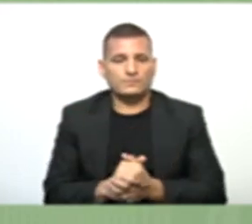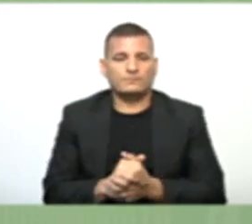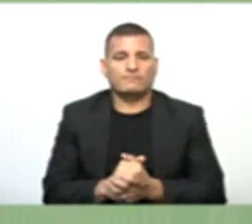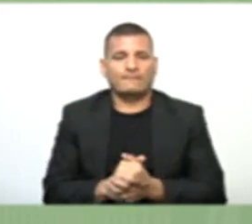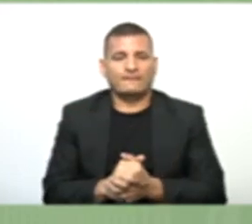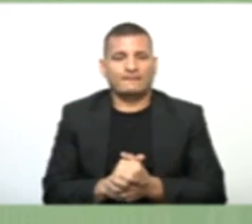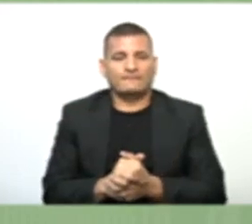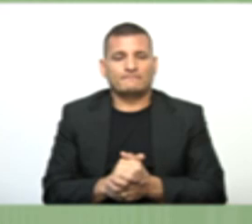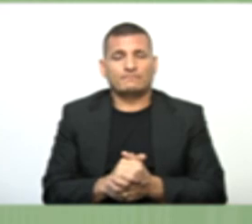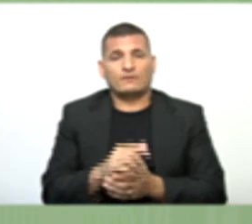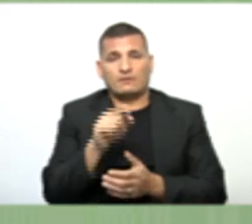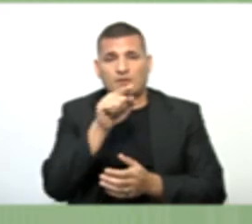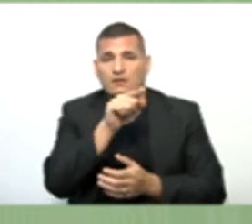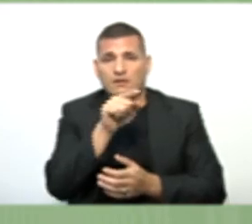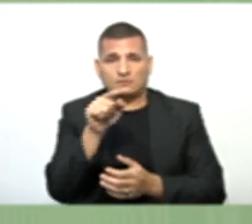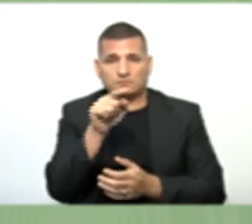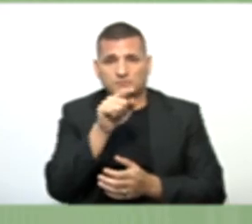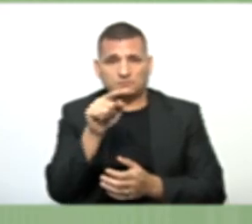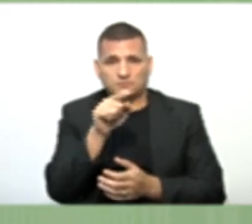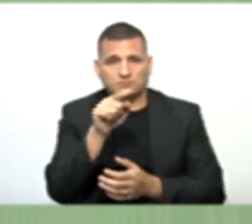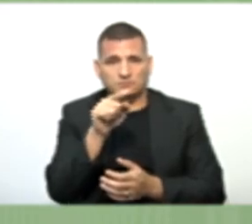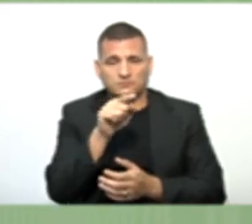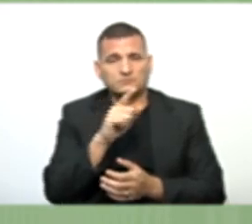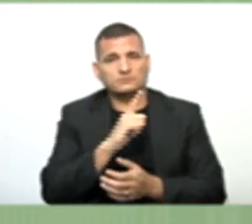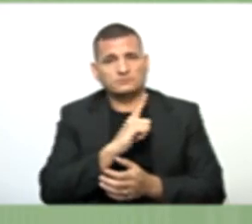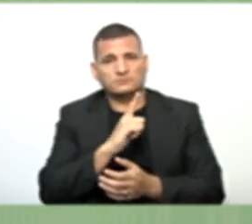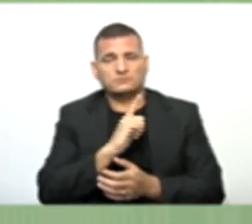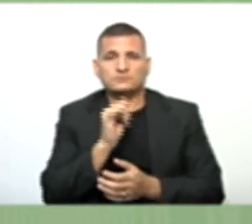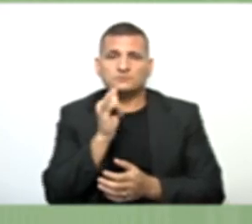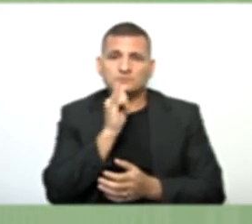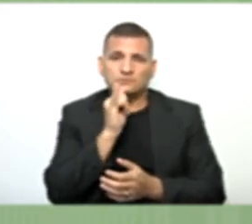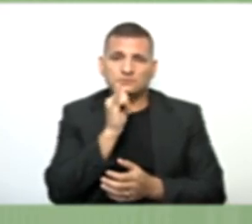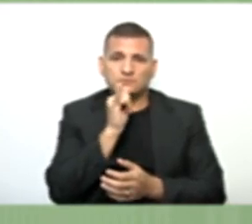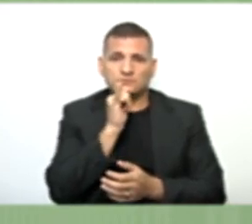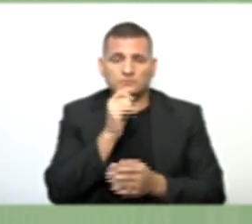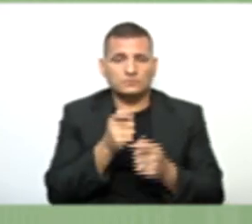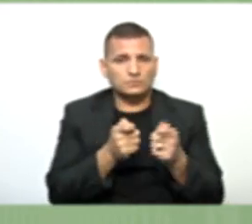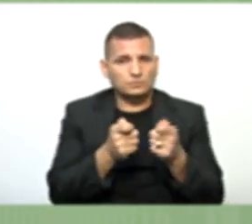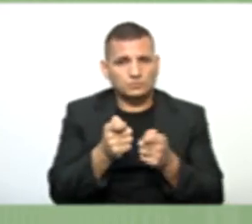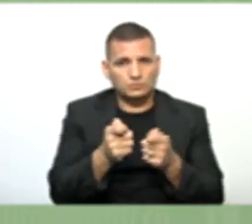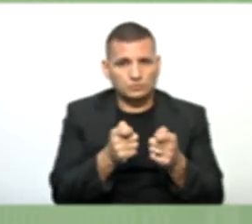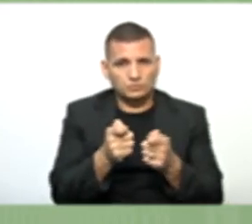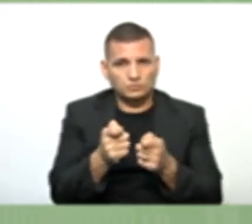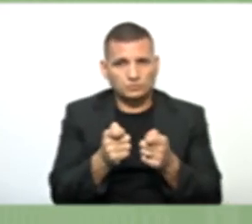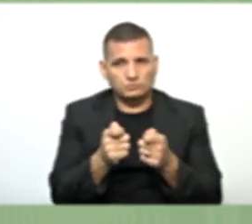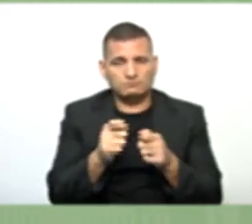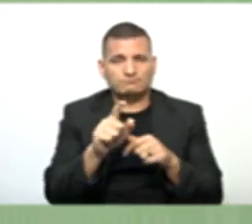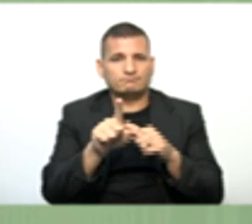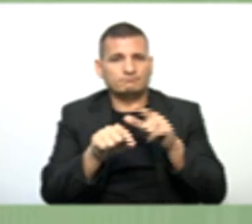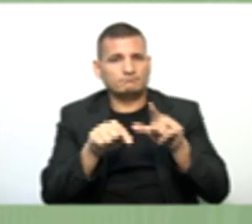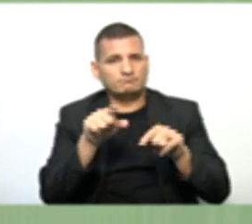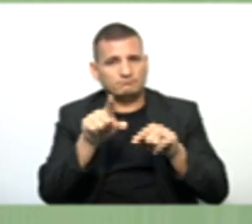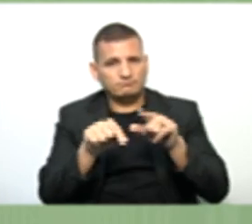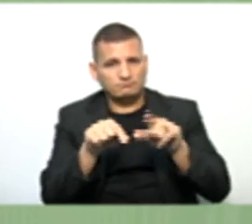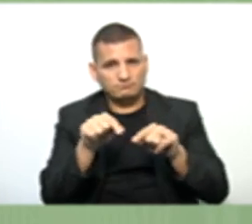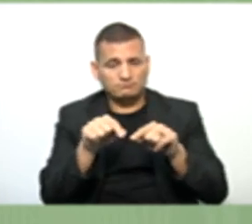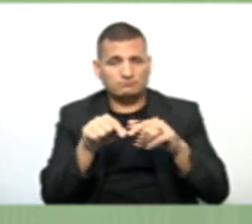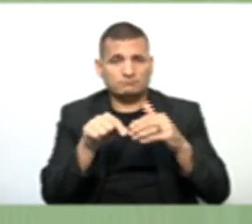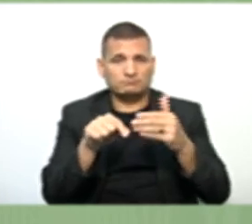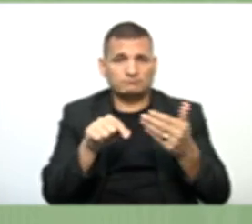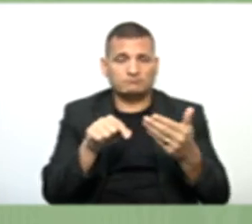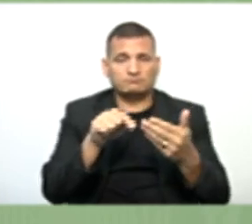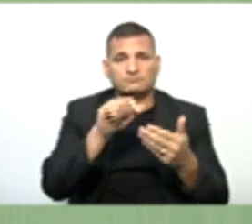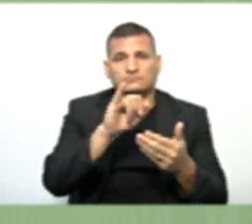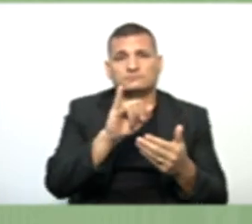Aqui a gente tem um exemplo de estrutura de controle de seleção. Então, o comando if ele é